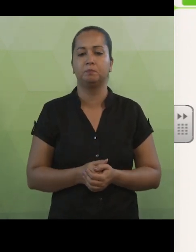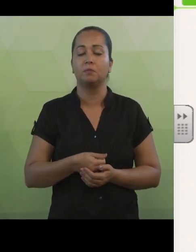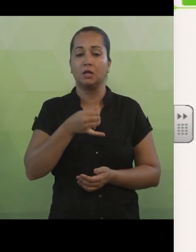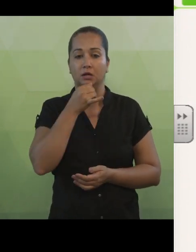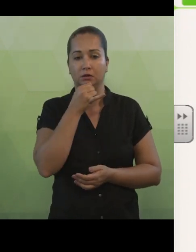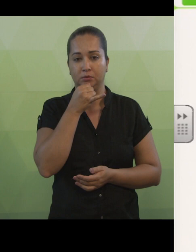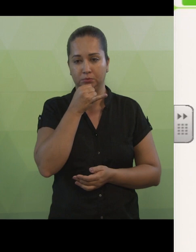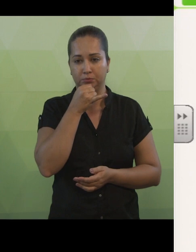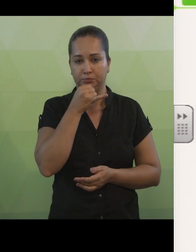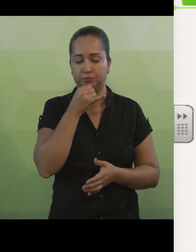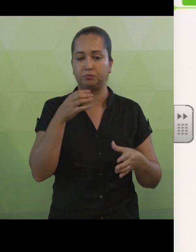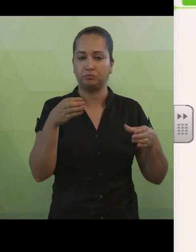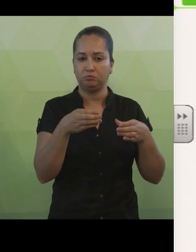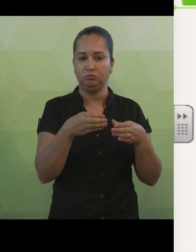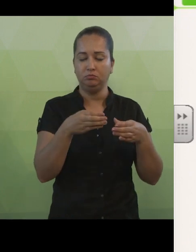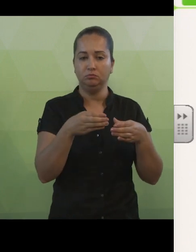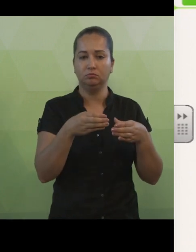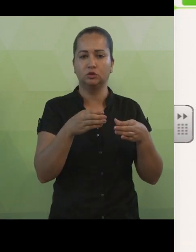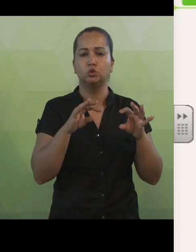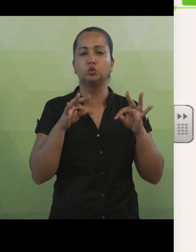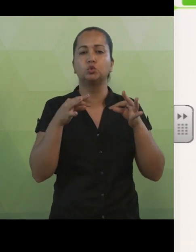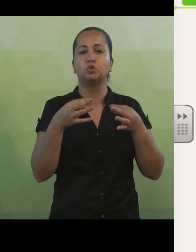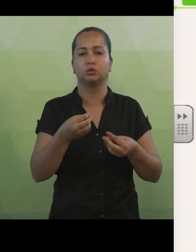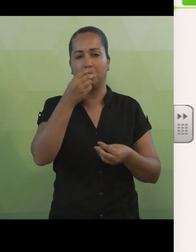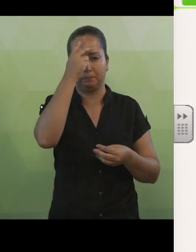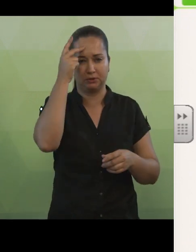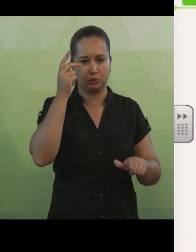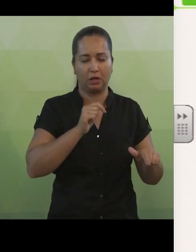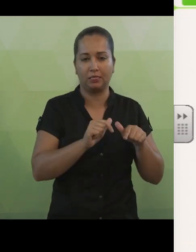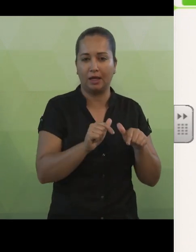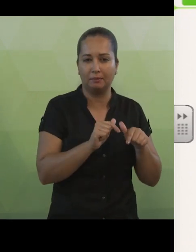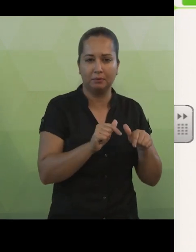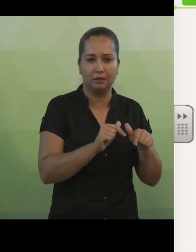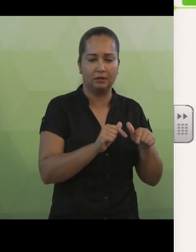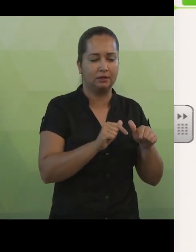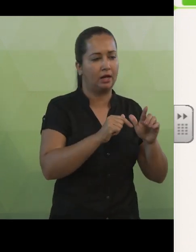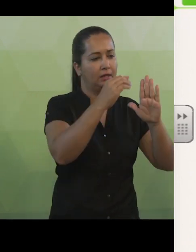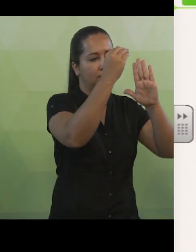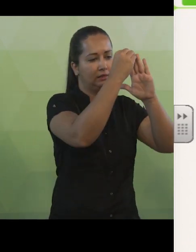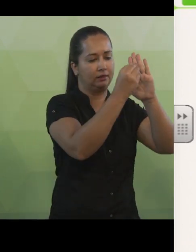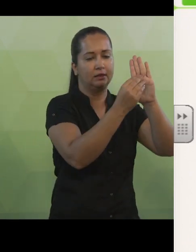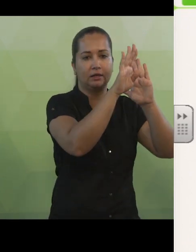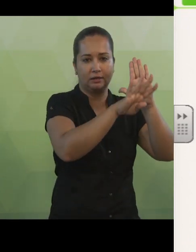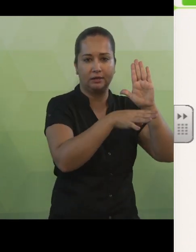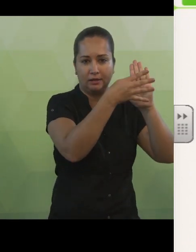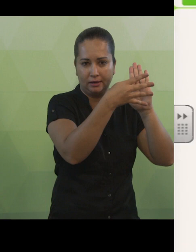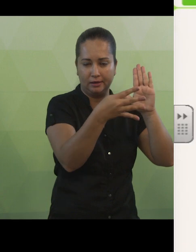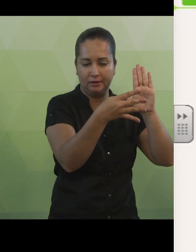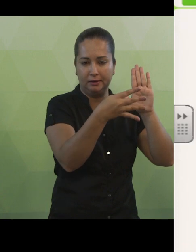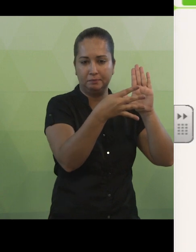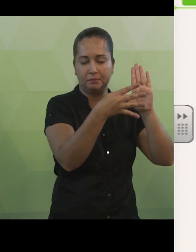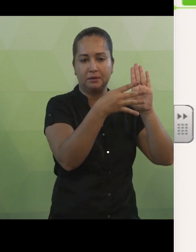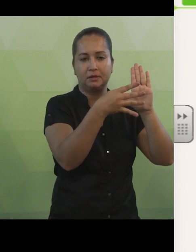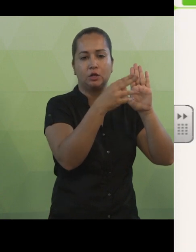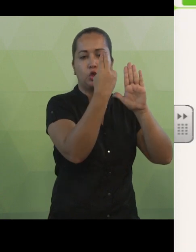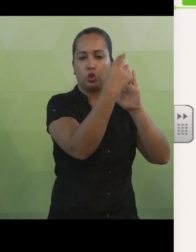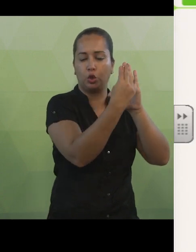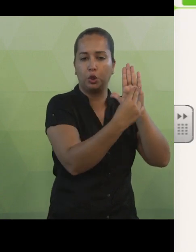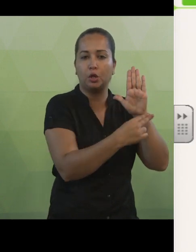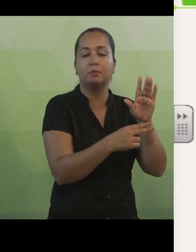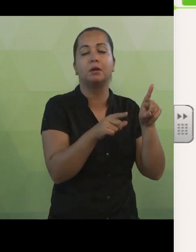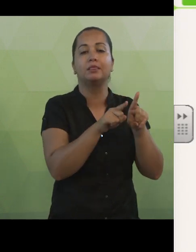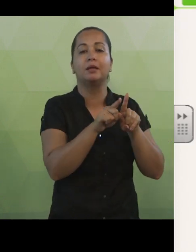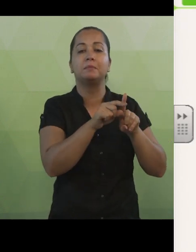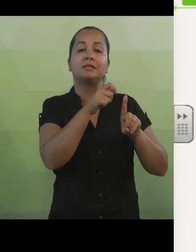dados cadastrais dos funcionários, incluindo o salário. É de se esperar, nesse caso, que o salário, dentre outros dados, é de uso restrito